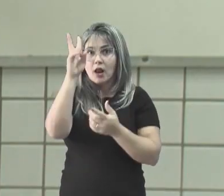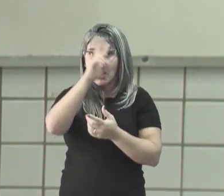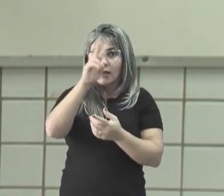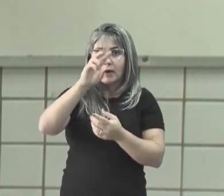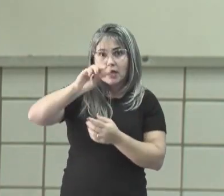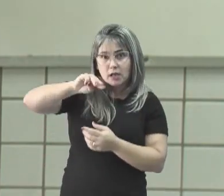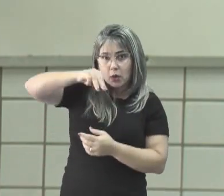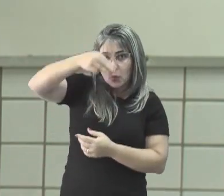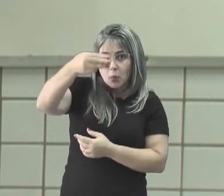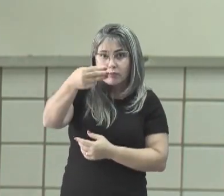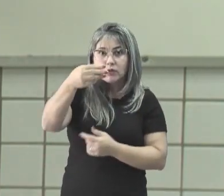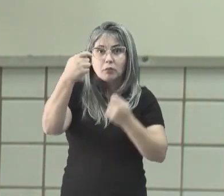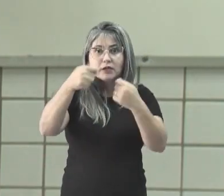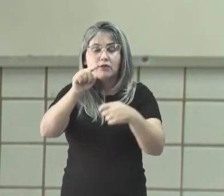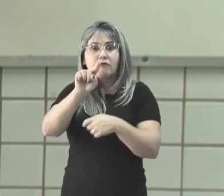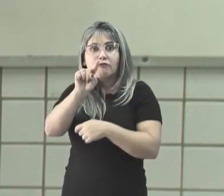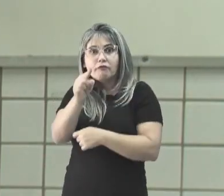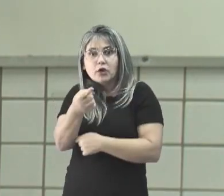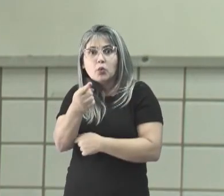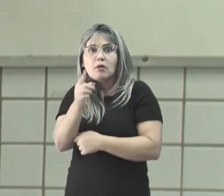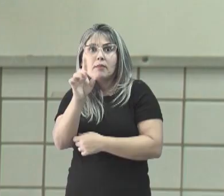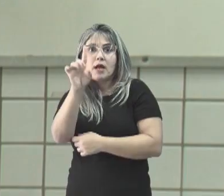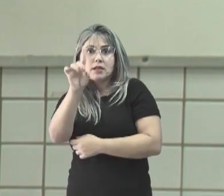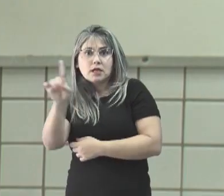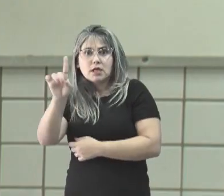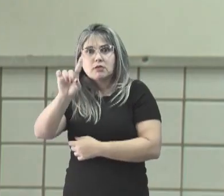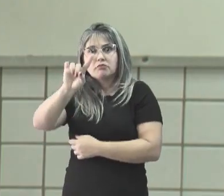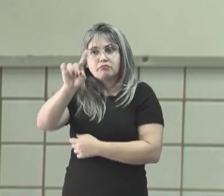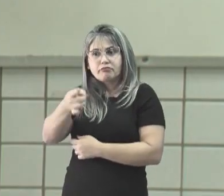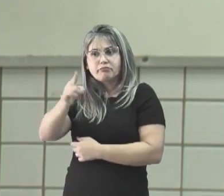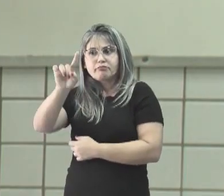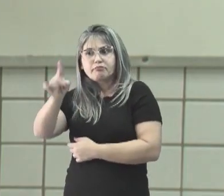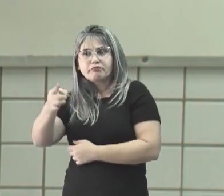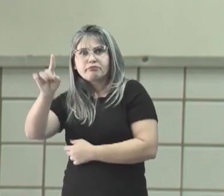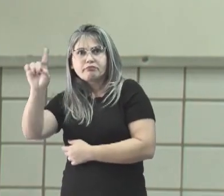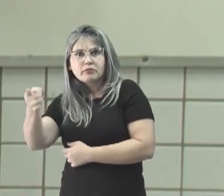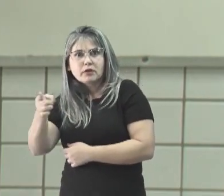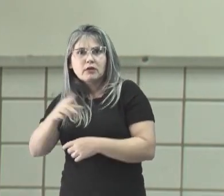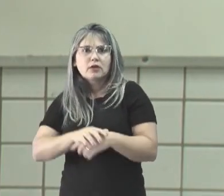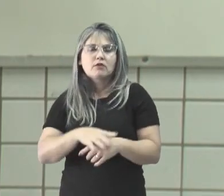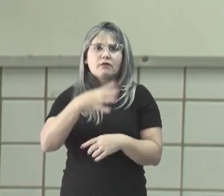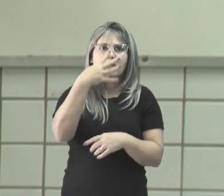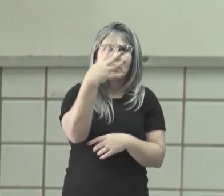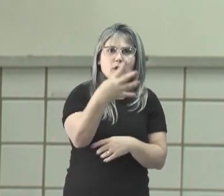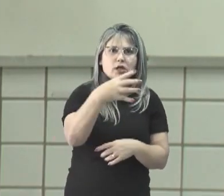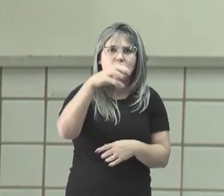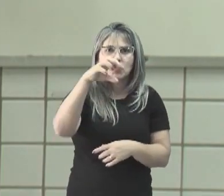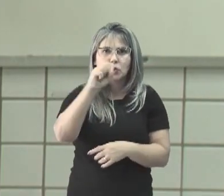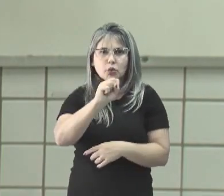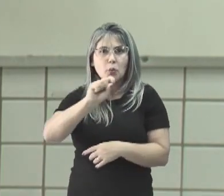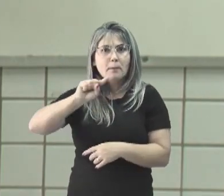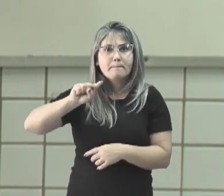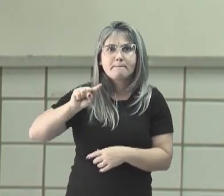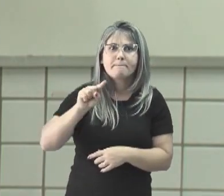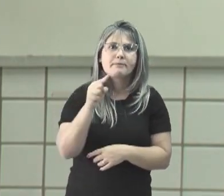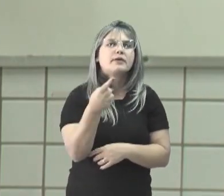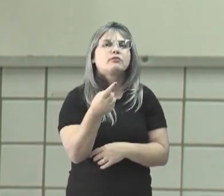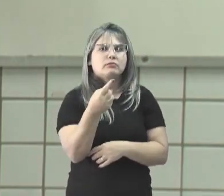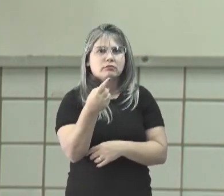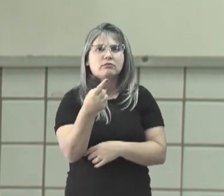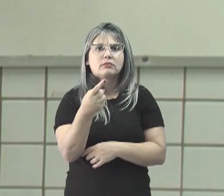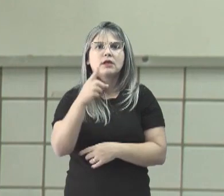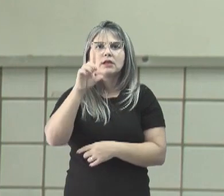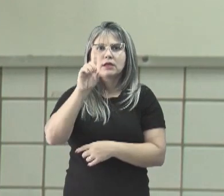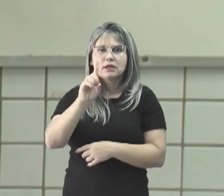a direita. Então, vai ficar 48.000 decímetros cúbicos. E como cada decímetro cúbico é 1 litro,